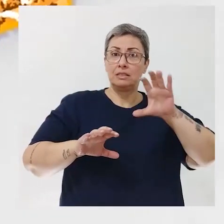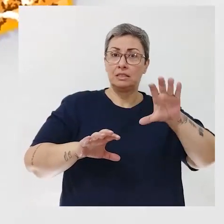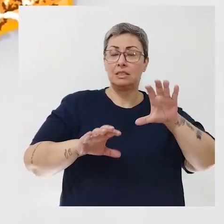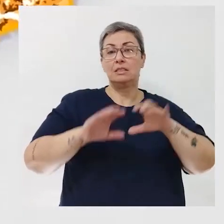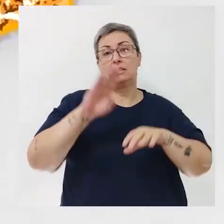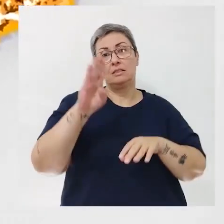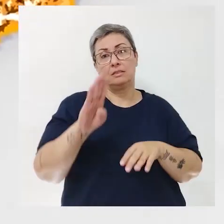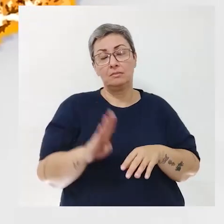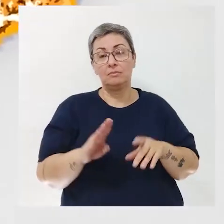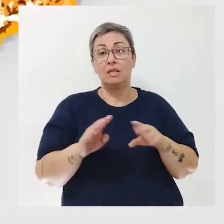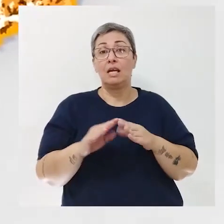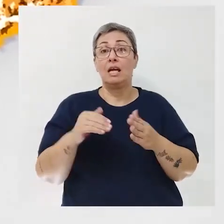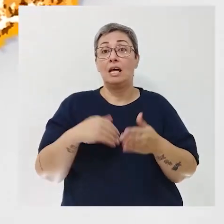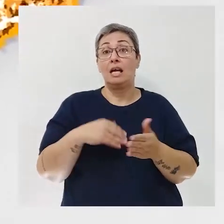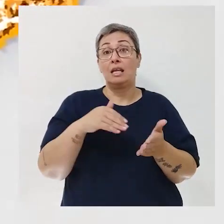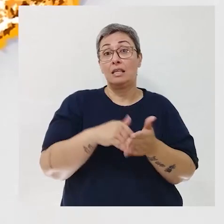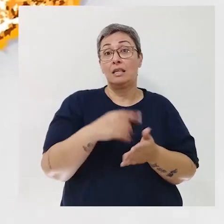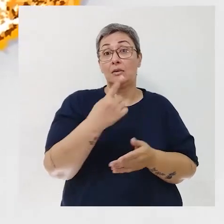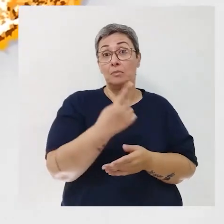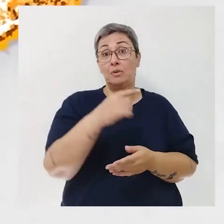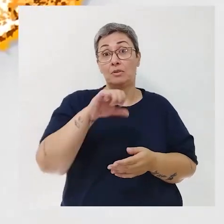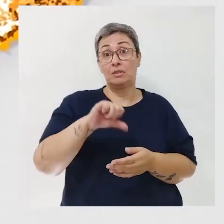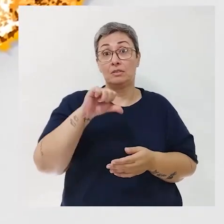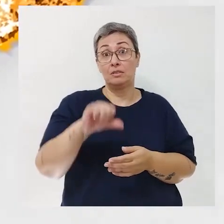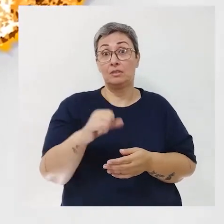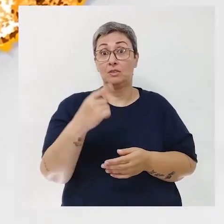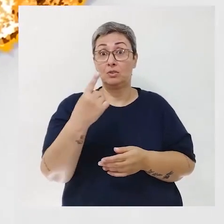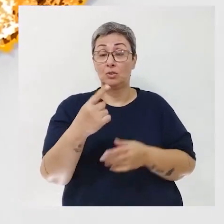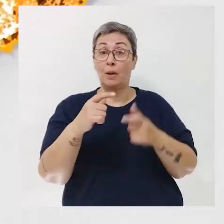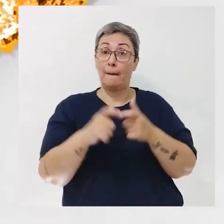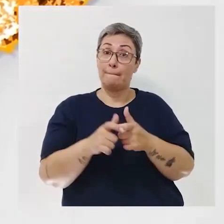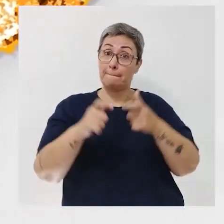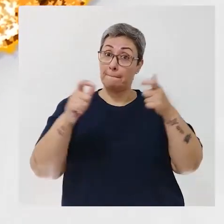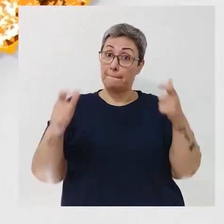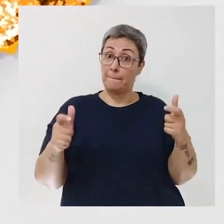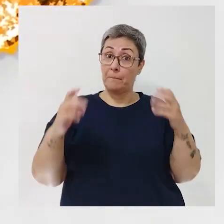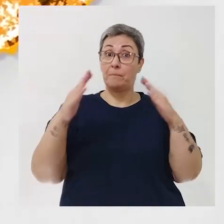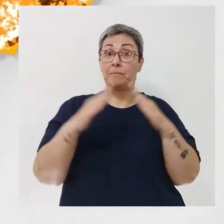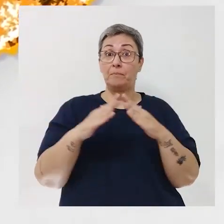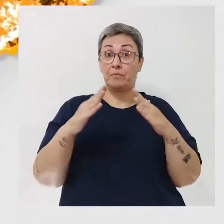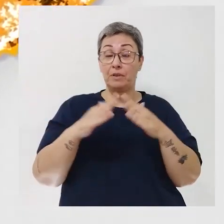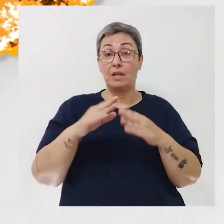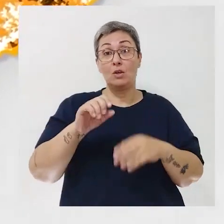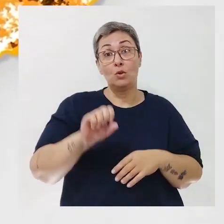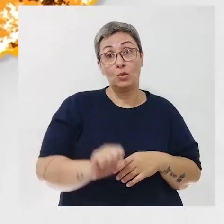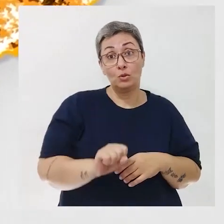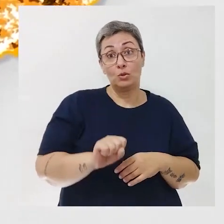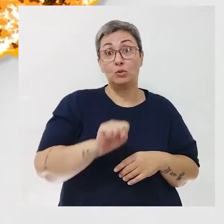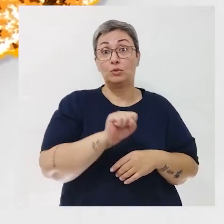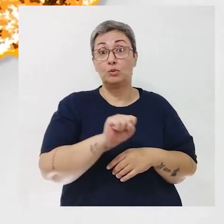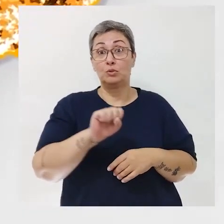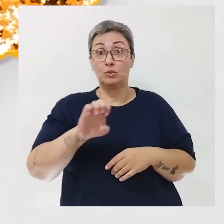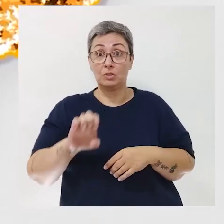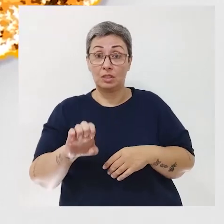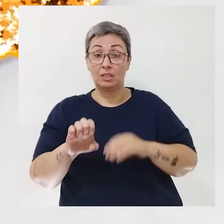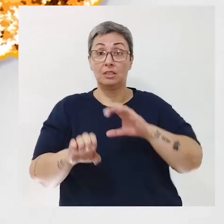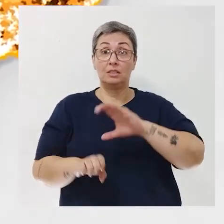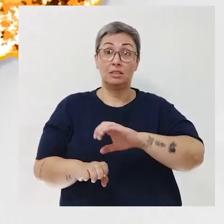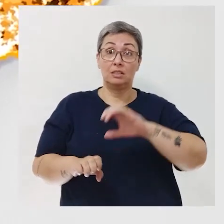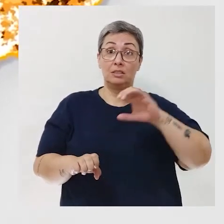do país, até que em 1991, a maioria das casas do sul, sudeste